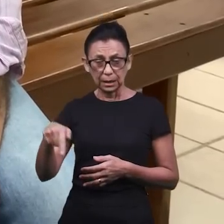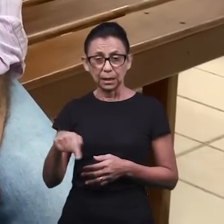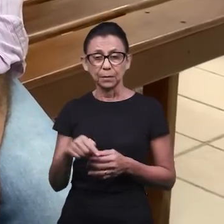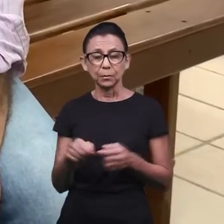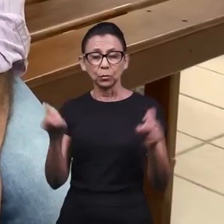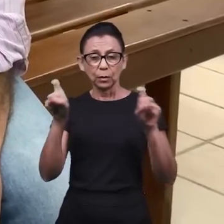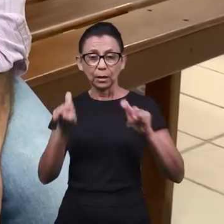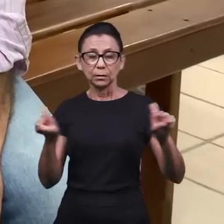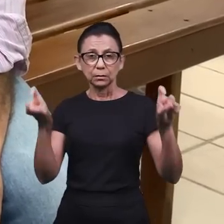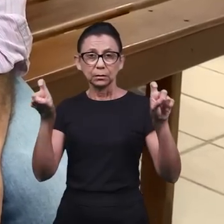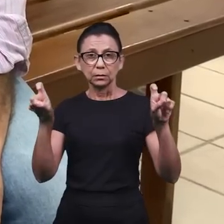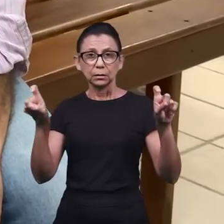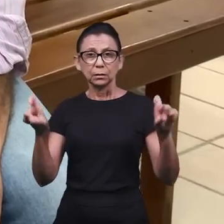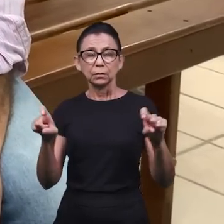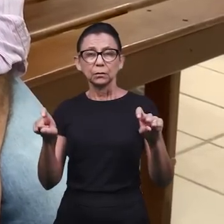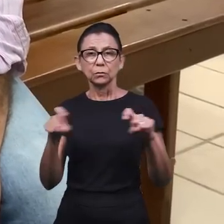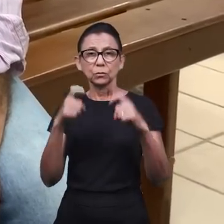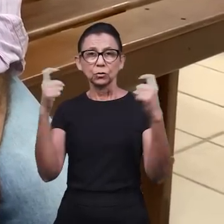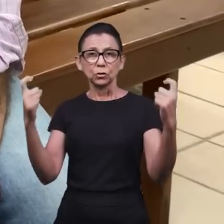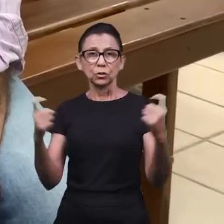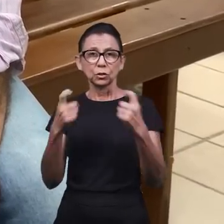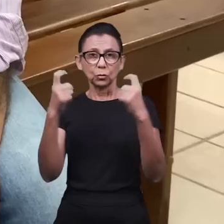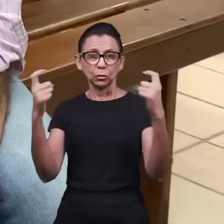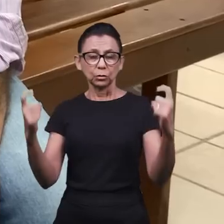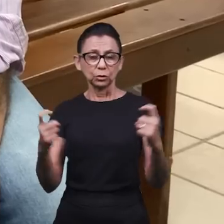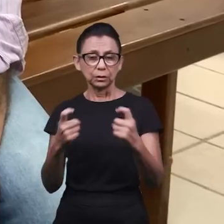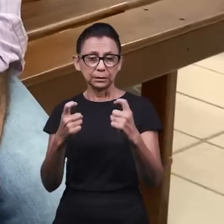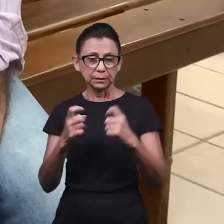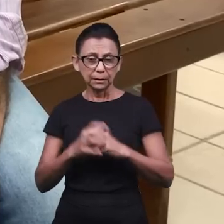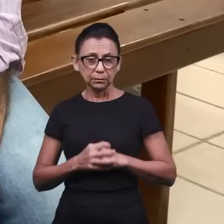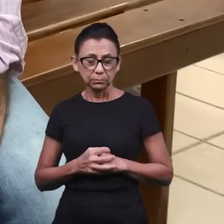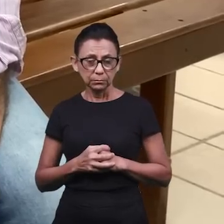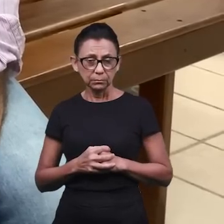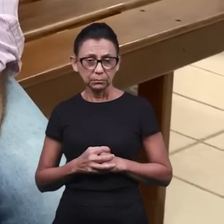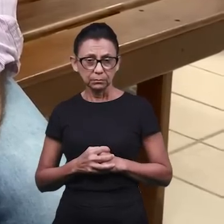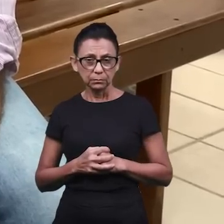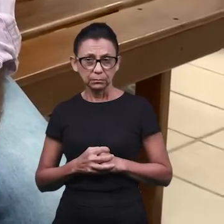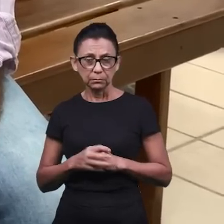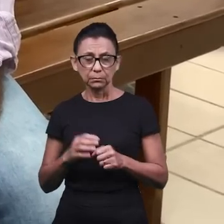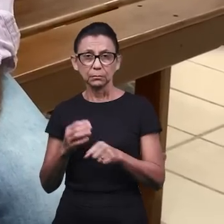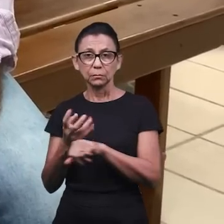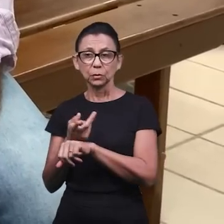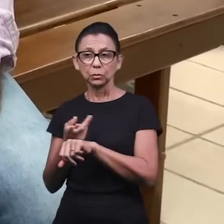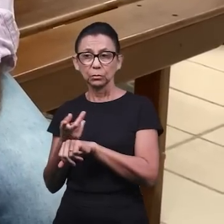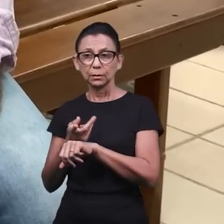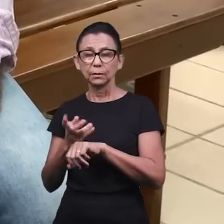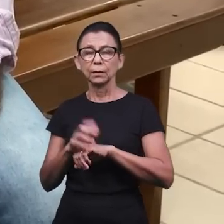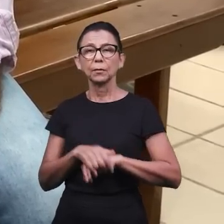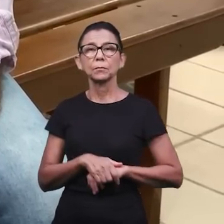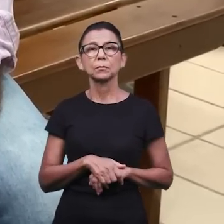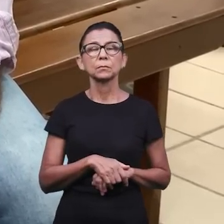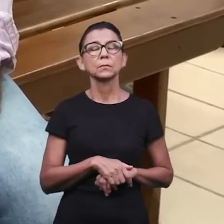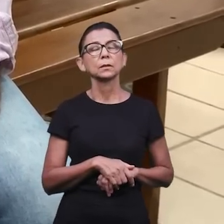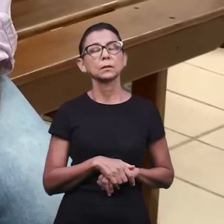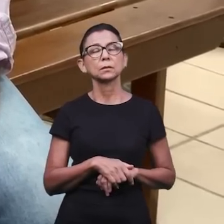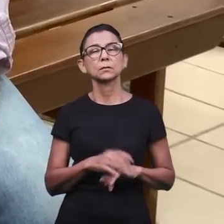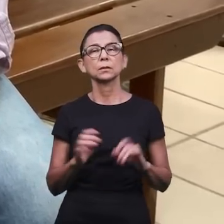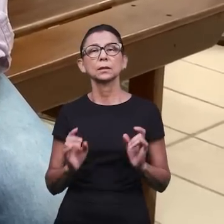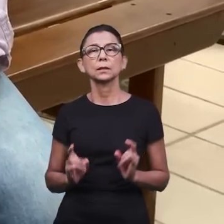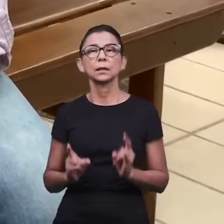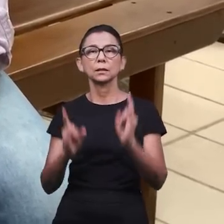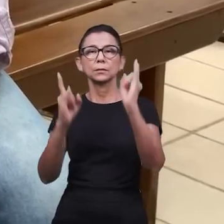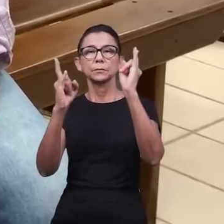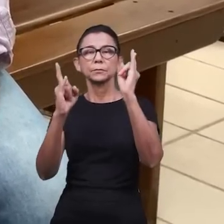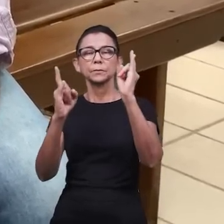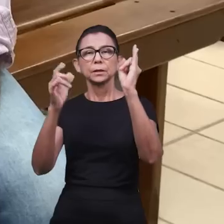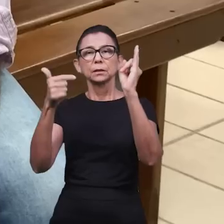pode passar, pode subir lá. Nós choramos, o médico se emocionou. A gente subiu para o 2º andar do hospital,